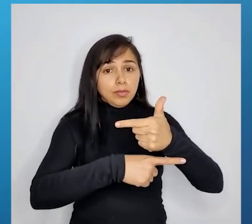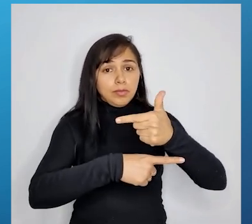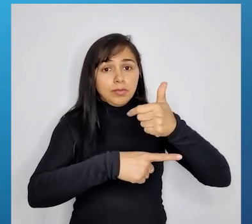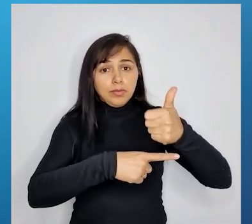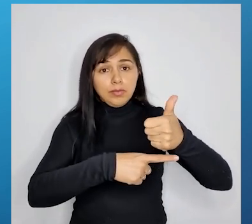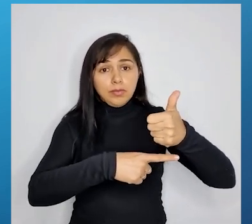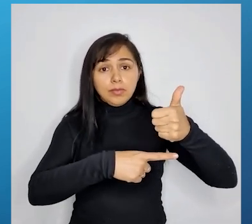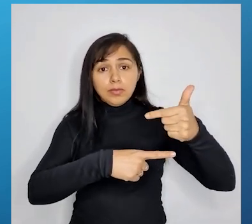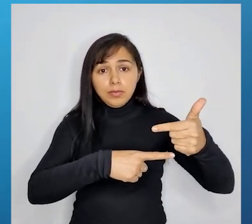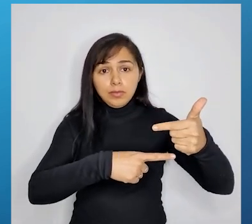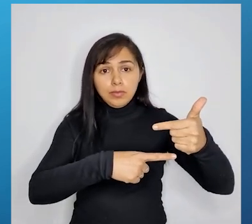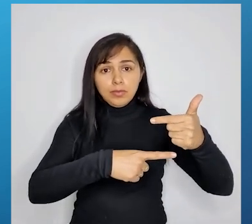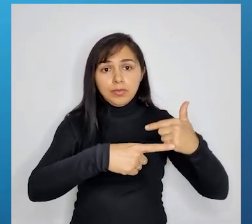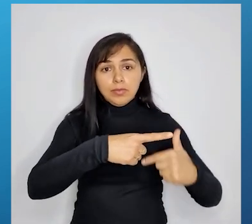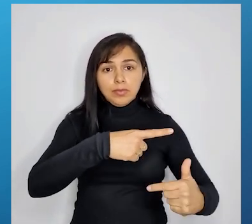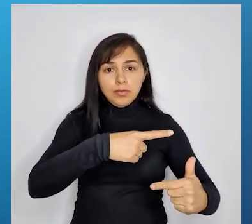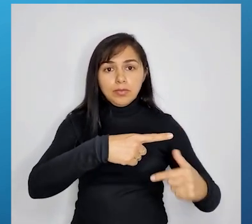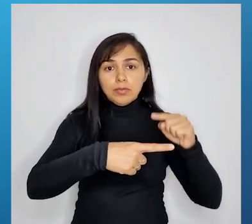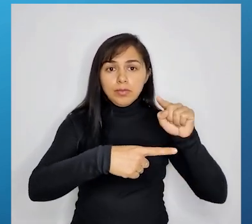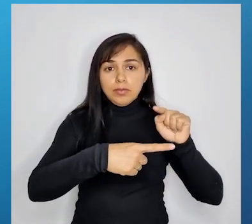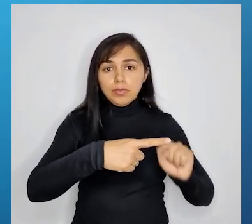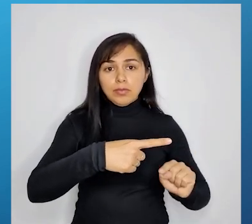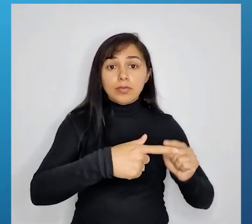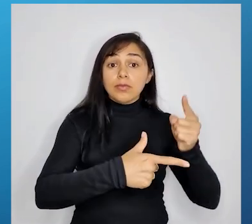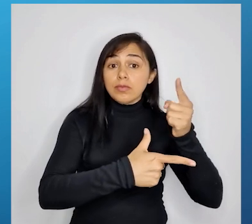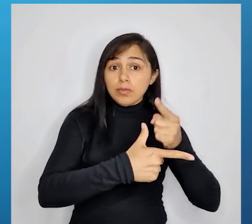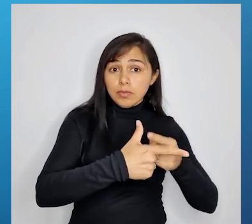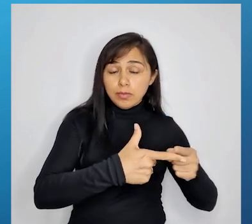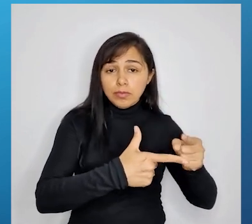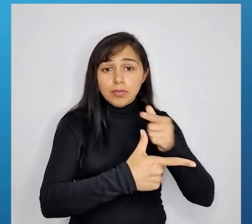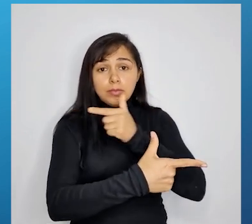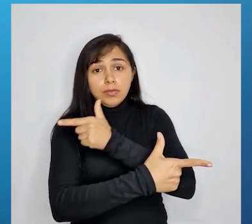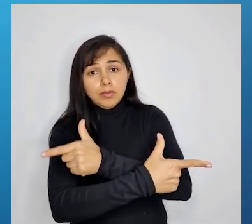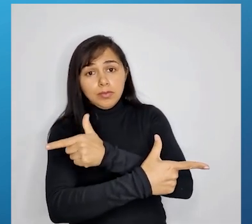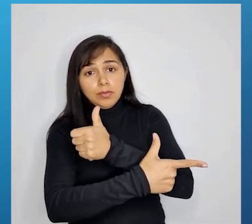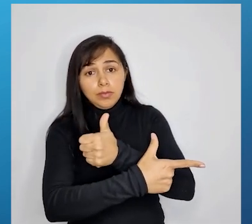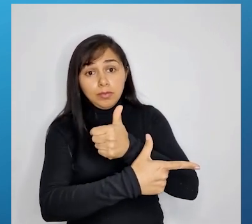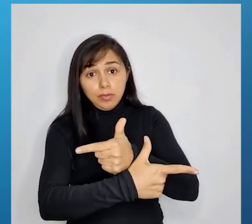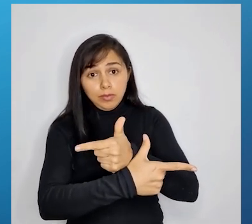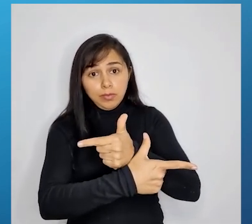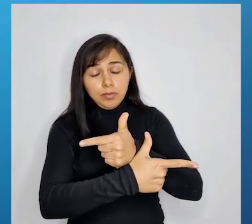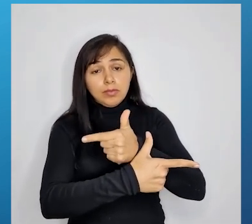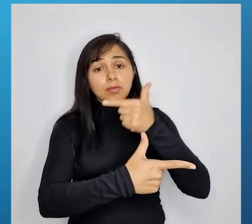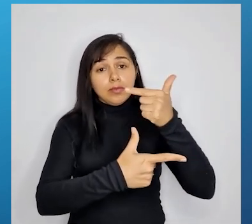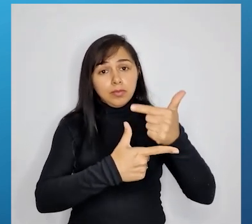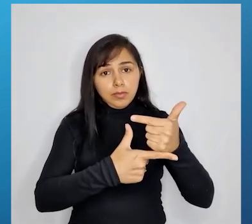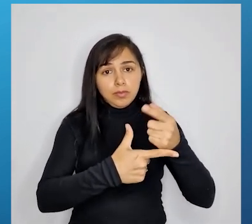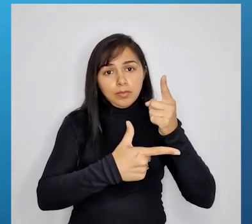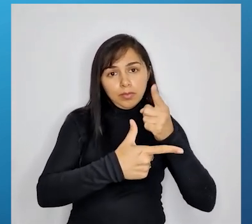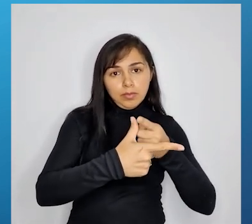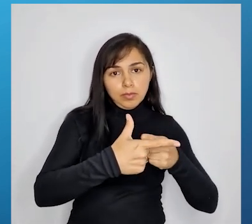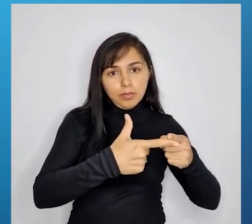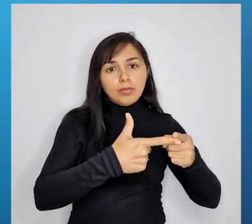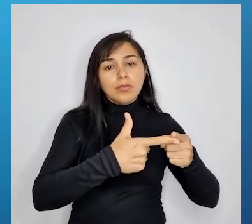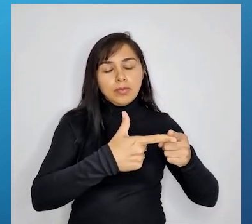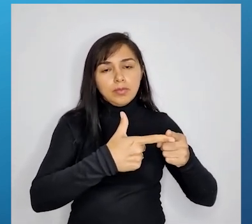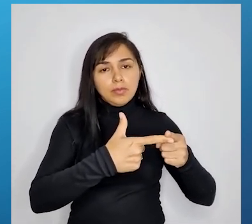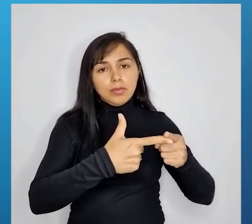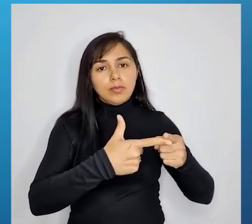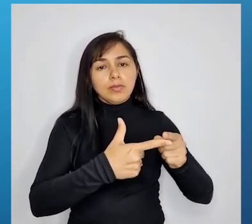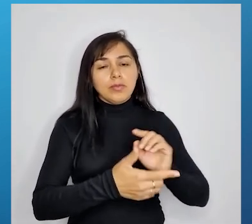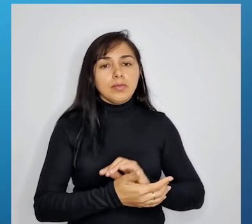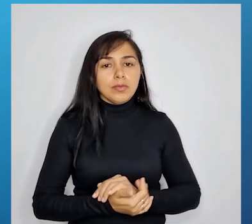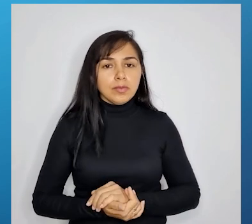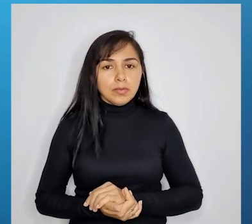por 2. 2 por 2 baixa 1, certo? 1